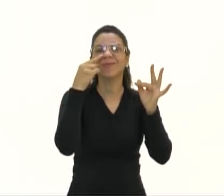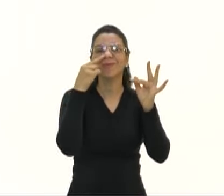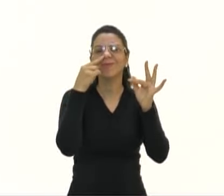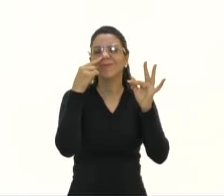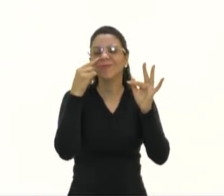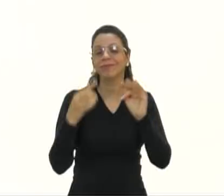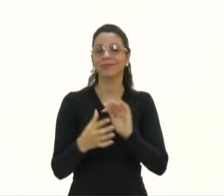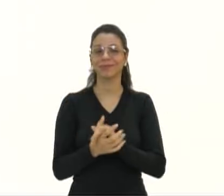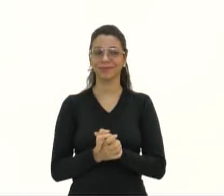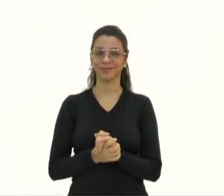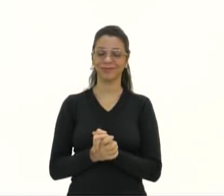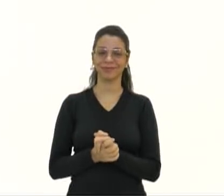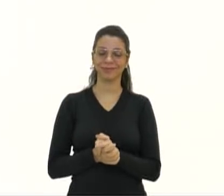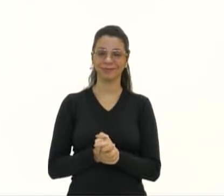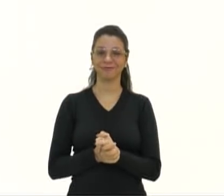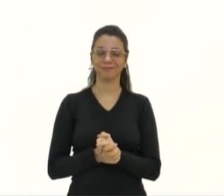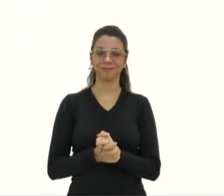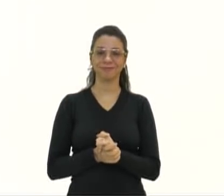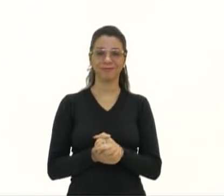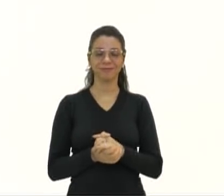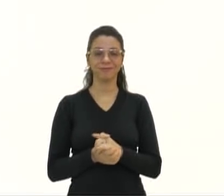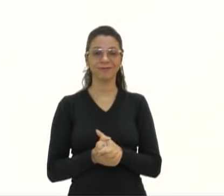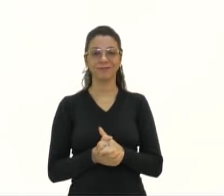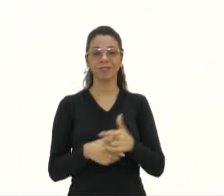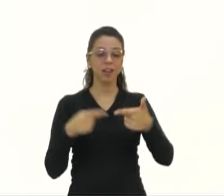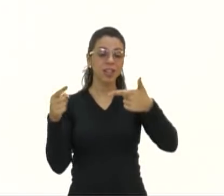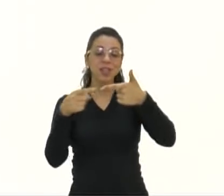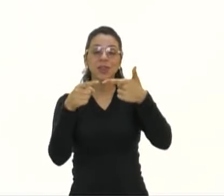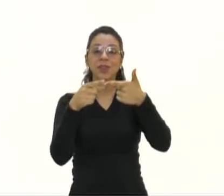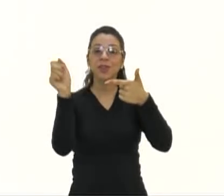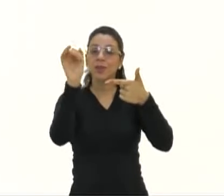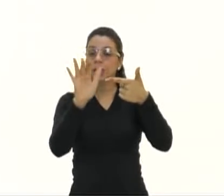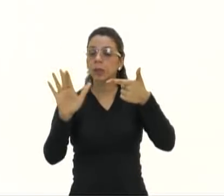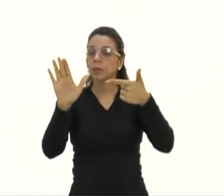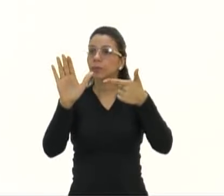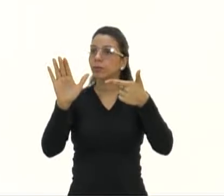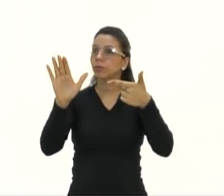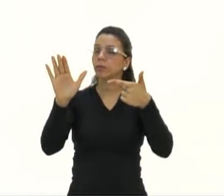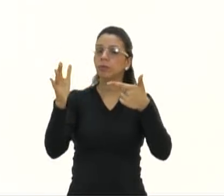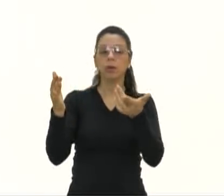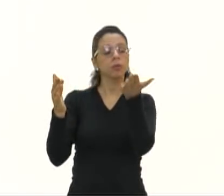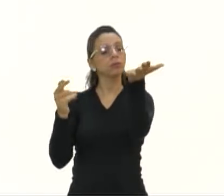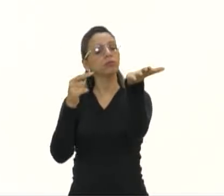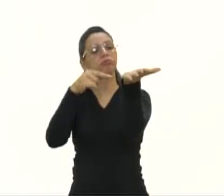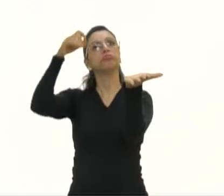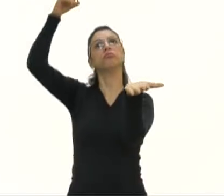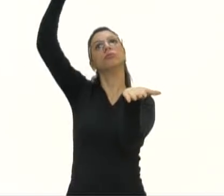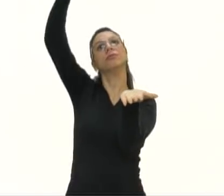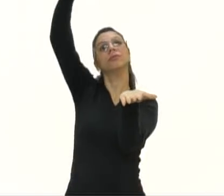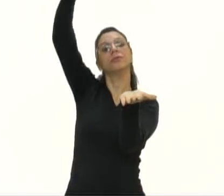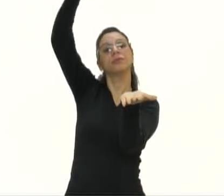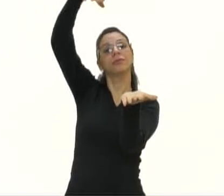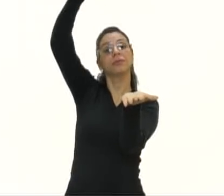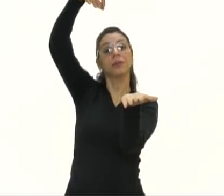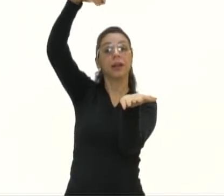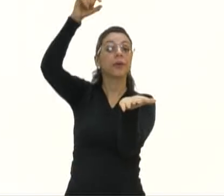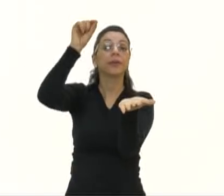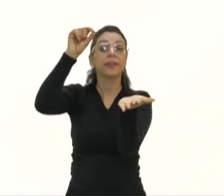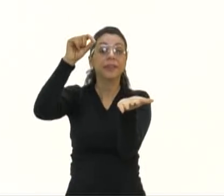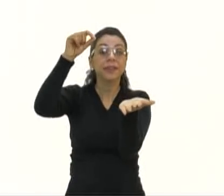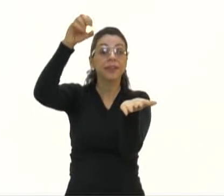E essa segunda imagem? O menininho está assim e está caindo umas gotinhas de água na mão dele. Provavelmente está